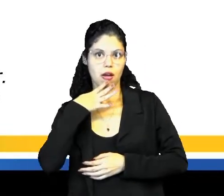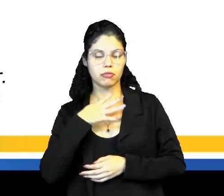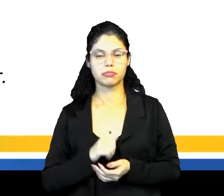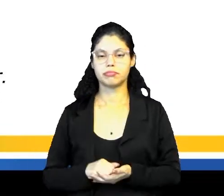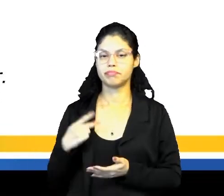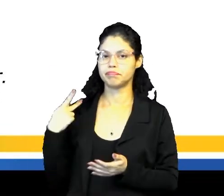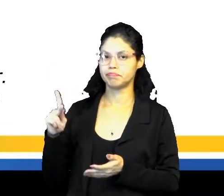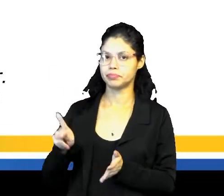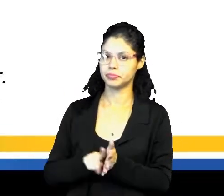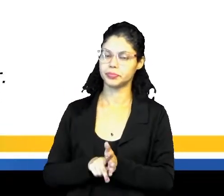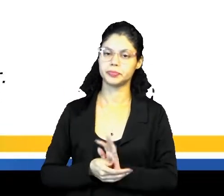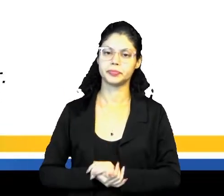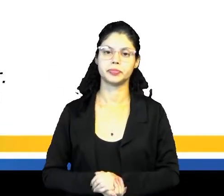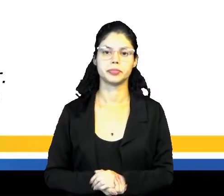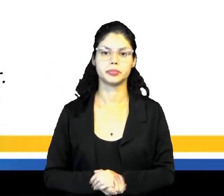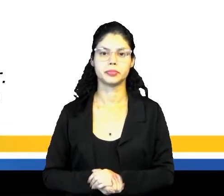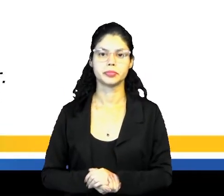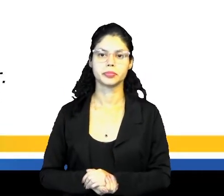para ela.